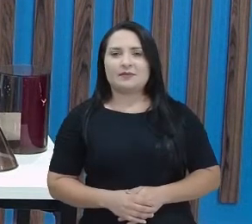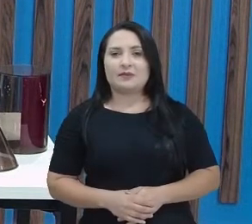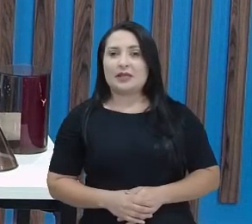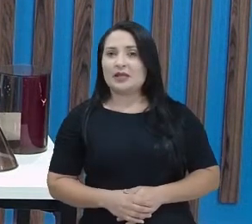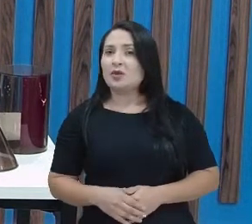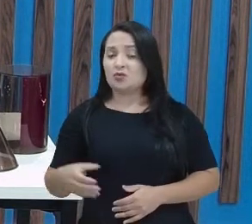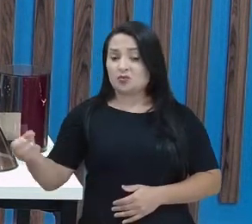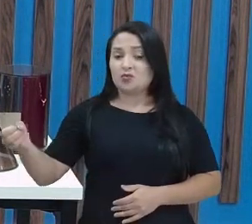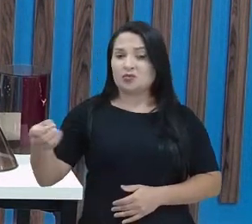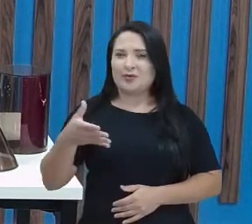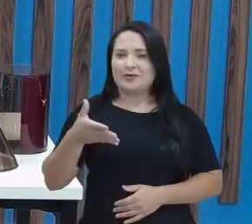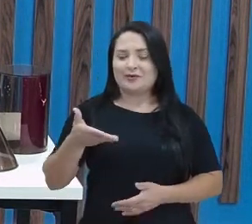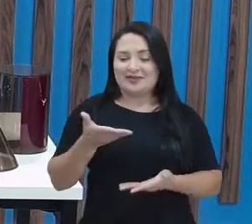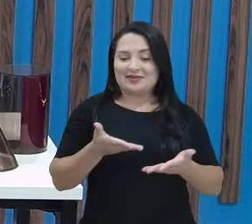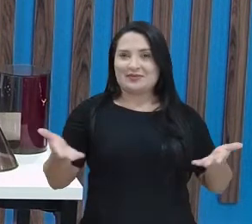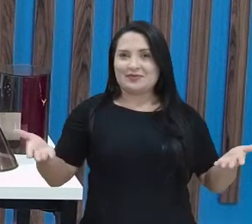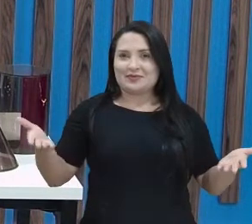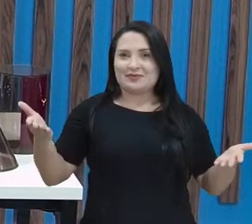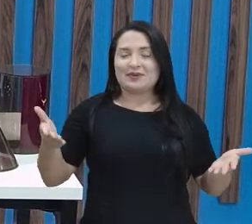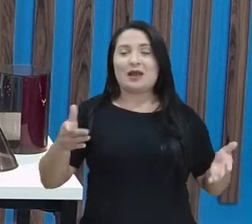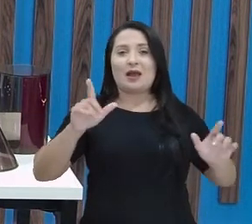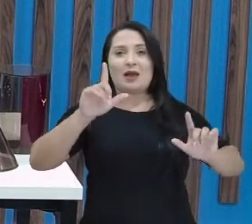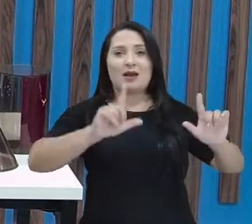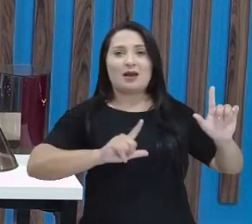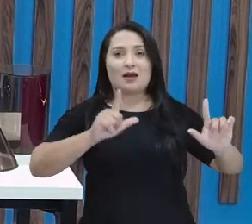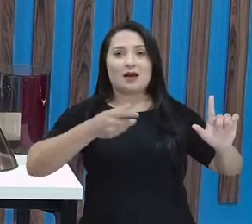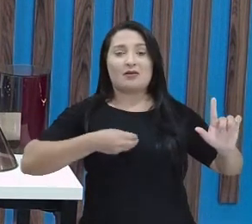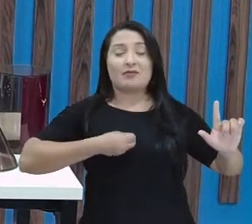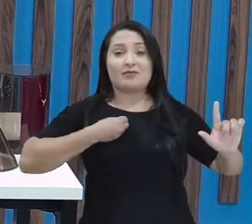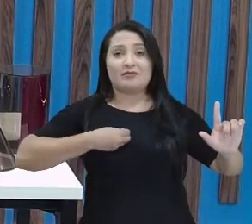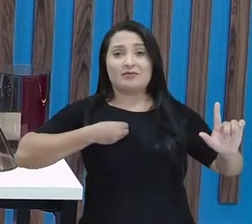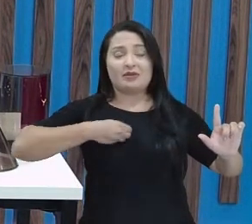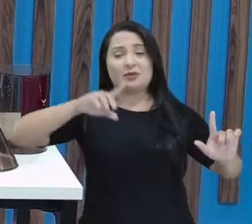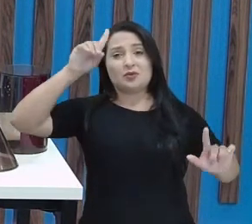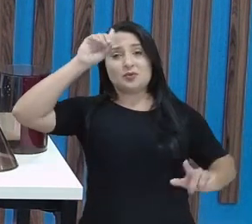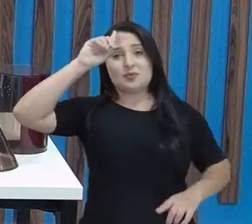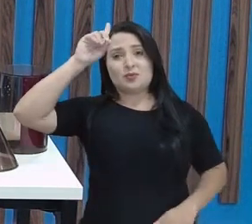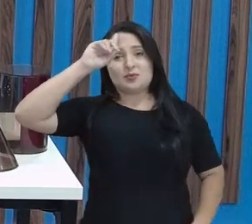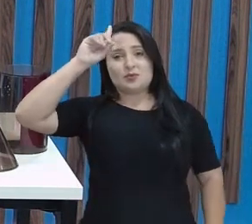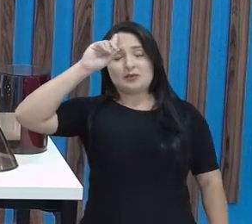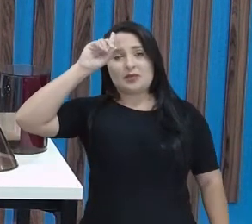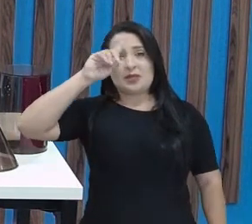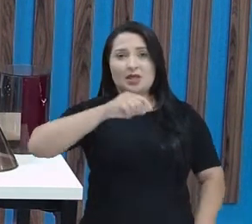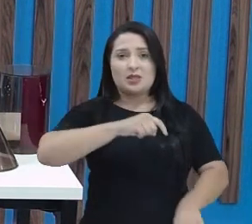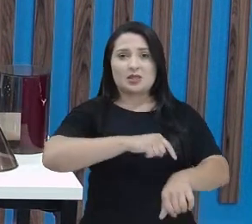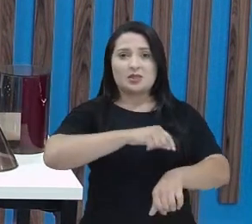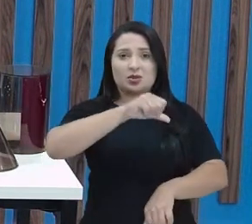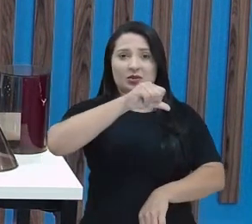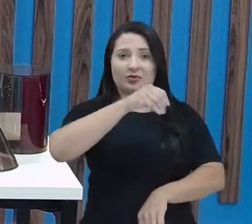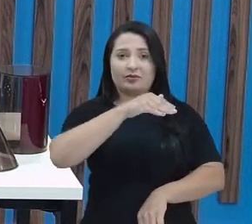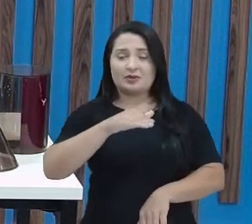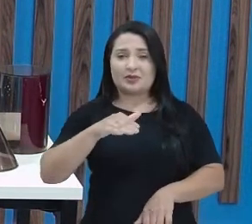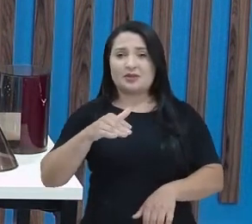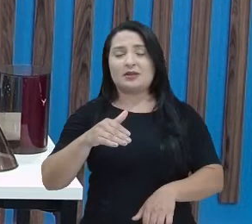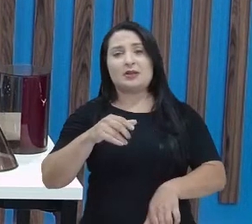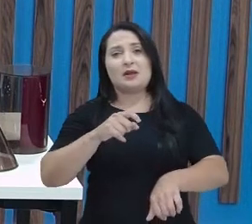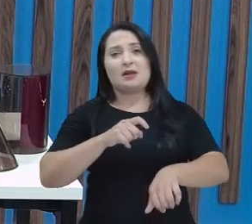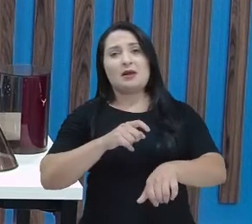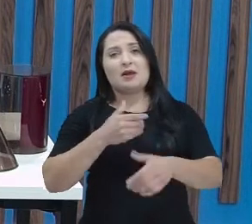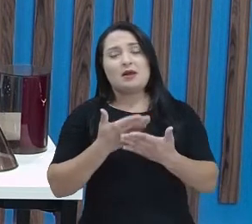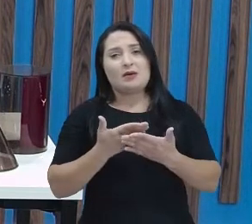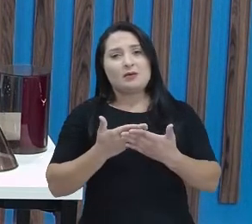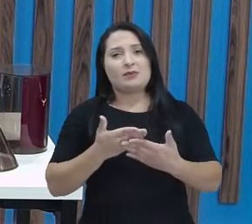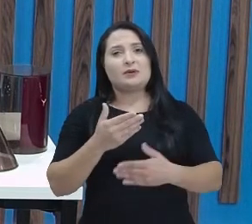presta atenção. Nossas aulas são transmitidas ao vivo todos os dias, às 9h30, com as aulas do